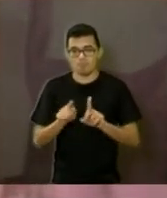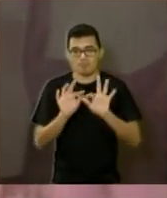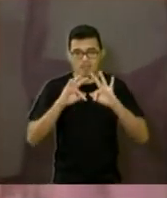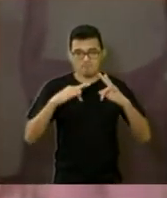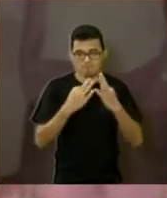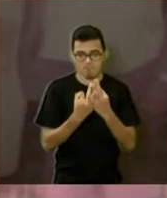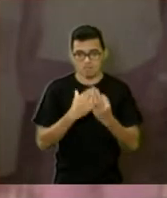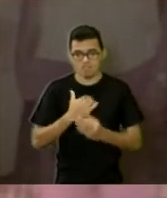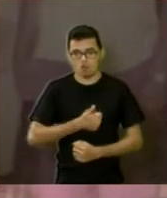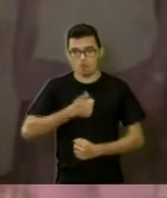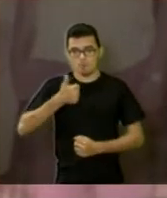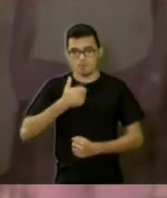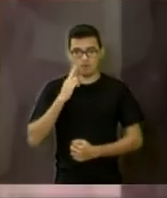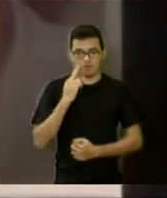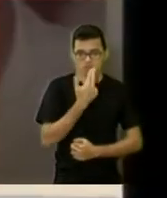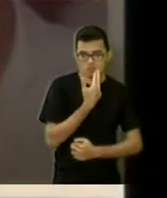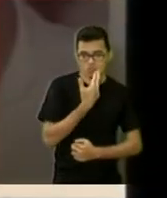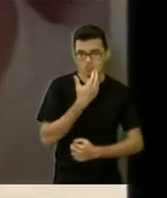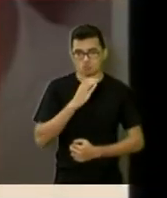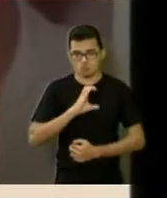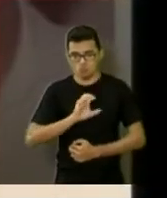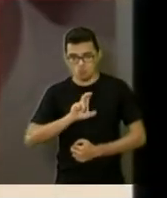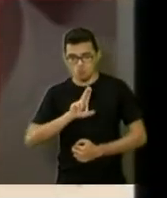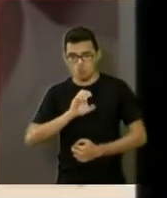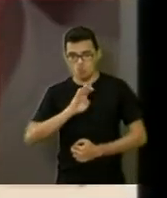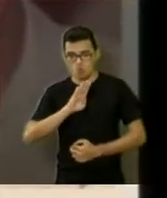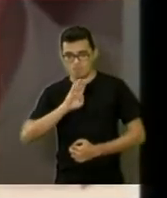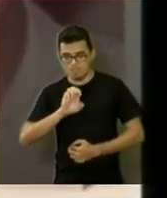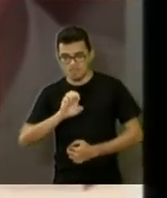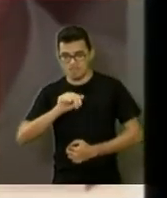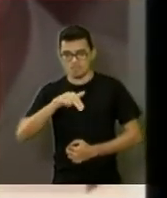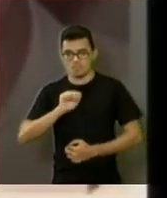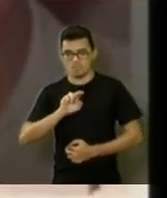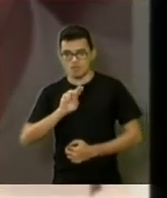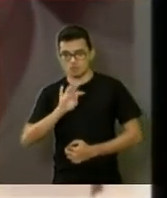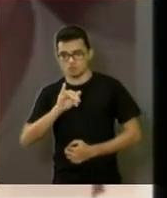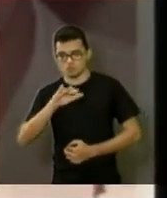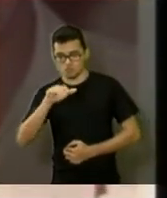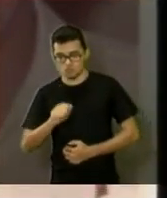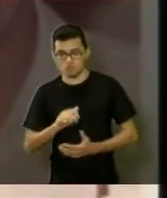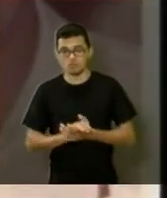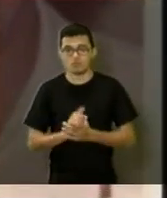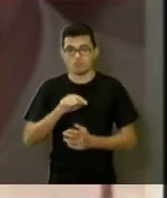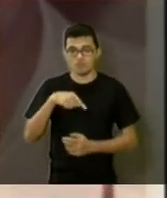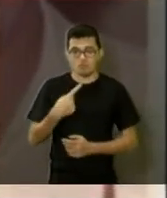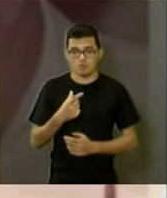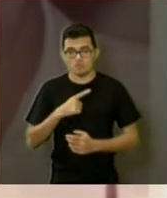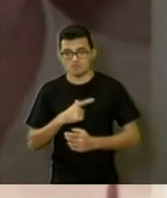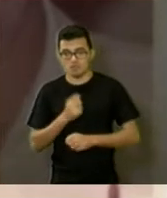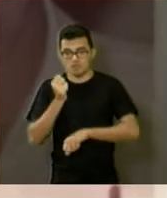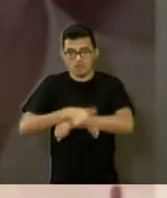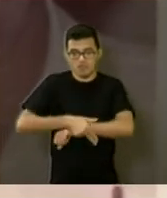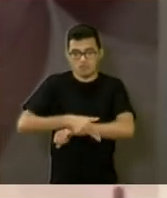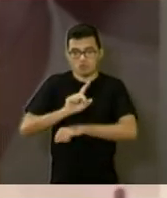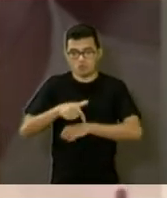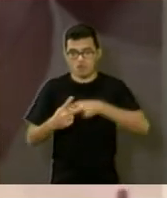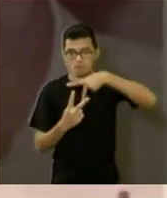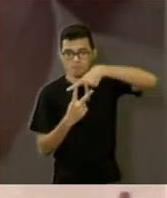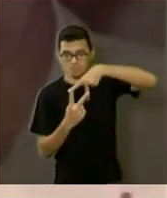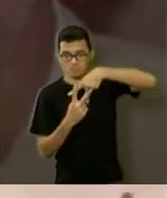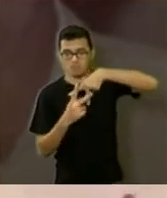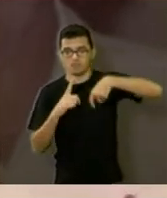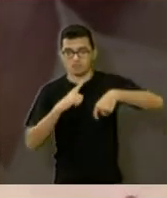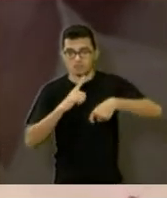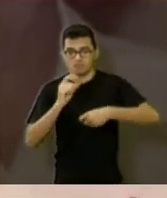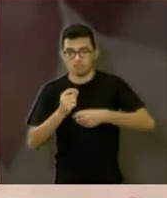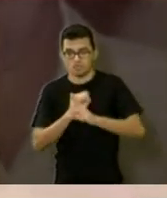Náutico. Em 1977, ingressou na maçonaria, onde desenvolveu seu maior trabalho social por